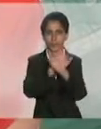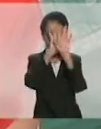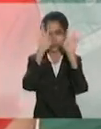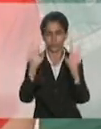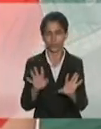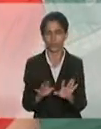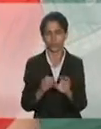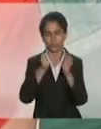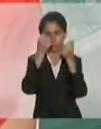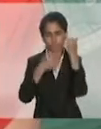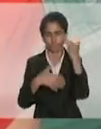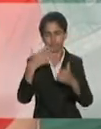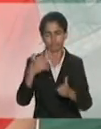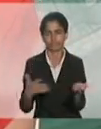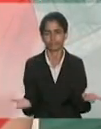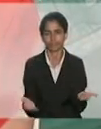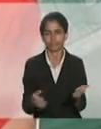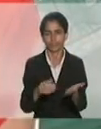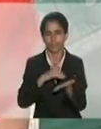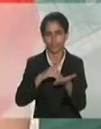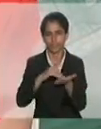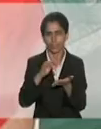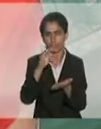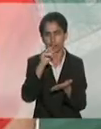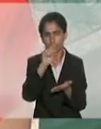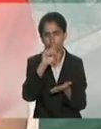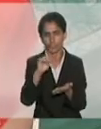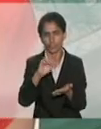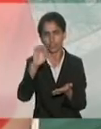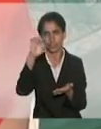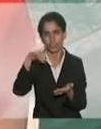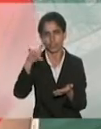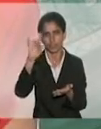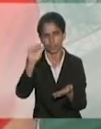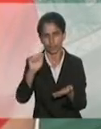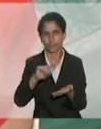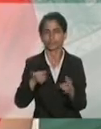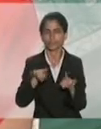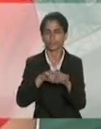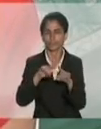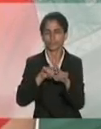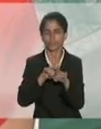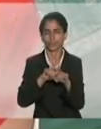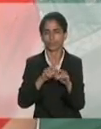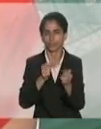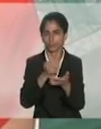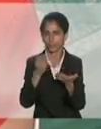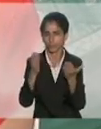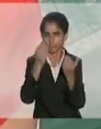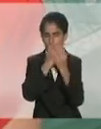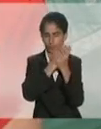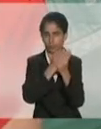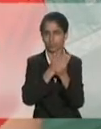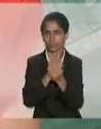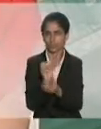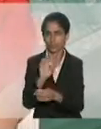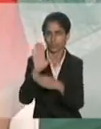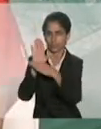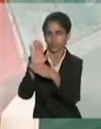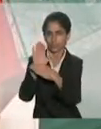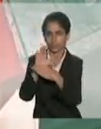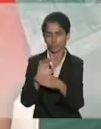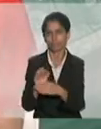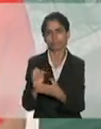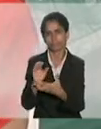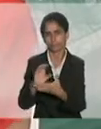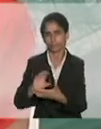transparência, né? Transparência na Secretaria de Fazenda, no governo, em todos esses processos que estão sendo concedidos os benefícios. Isso tem a